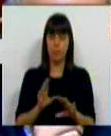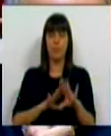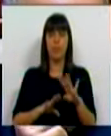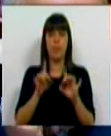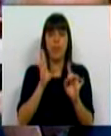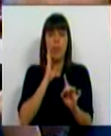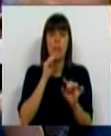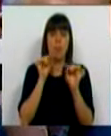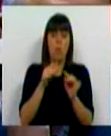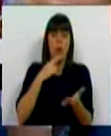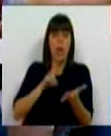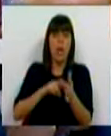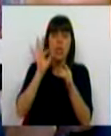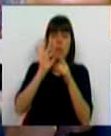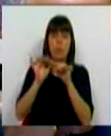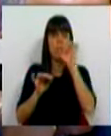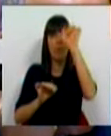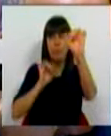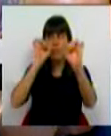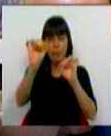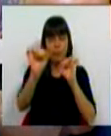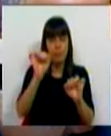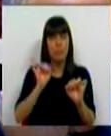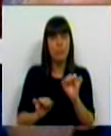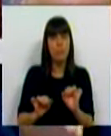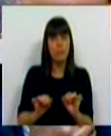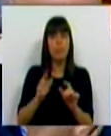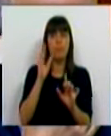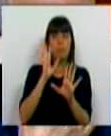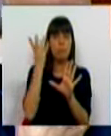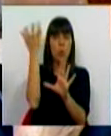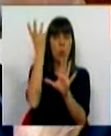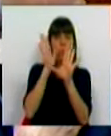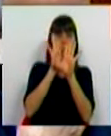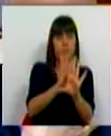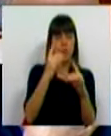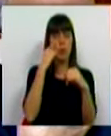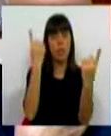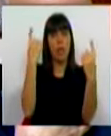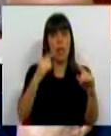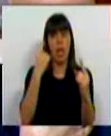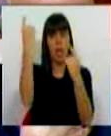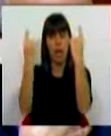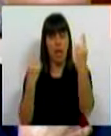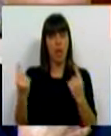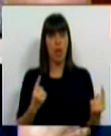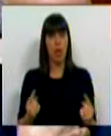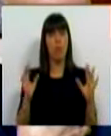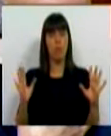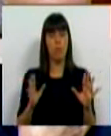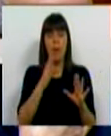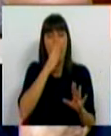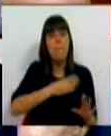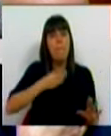fazê-lo em função da realidade específica de cada um, da valia cultural que os espetáculos têm em cada um deles e